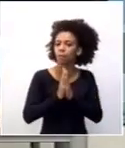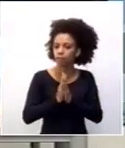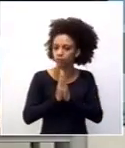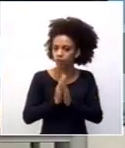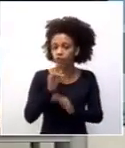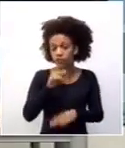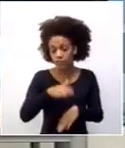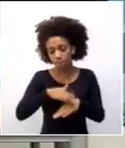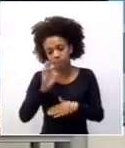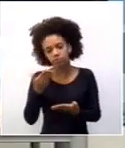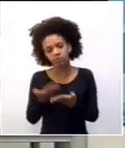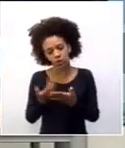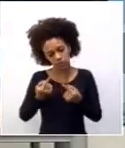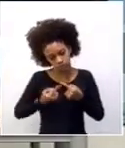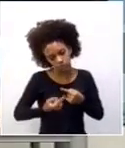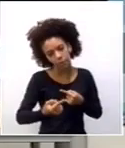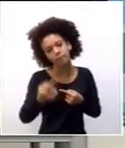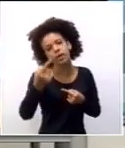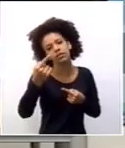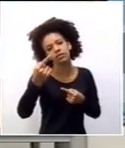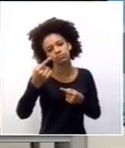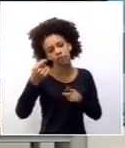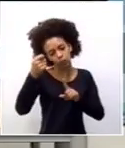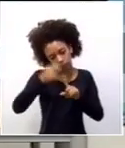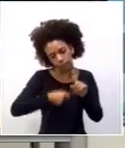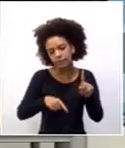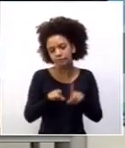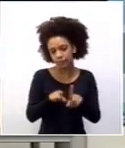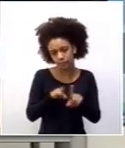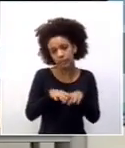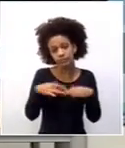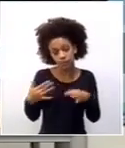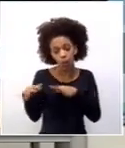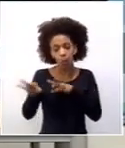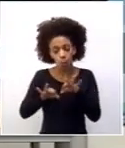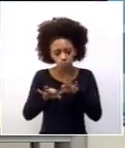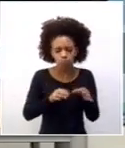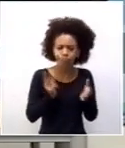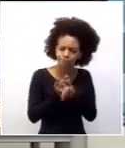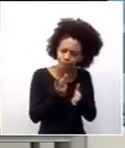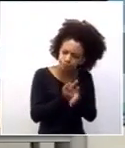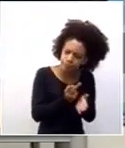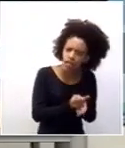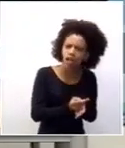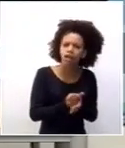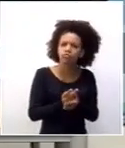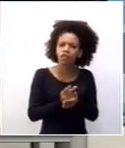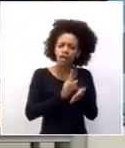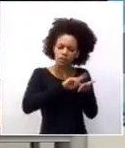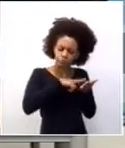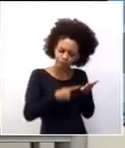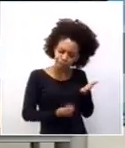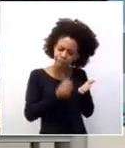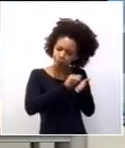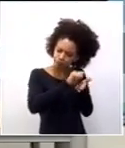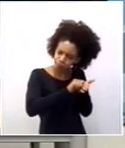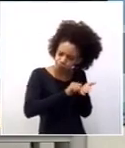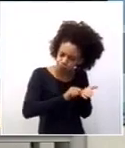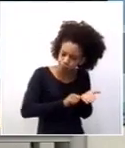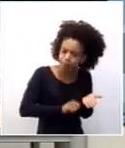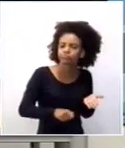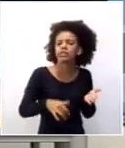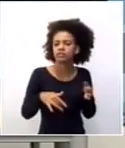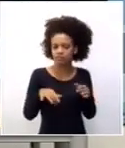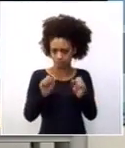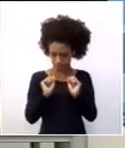mais aulas aí ao longo da semana, ao longo do mês, né? Então, sempre organizados, mantenham o seu caderno de anotações,